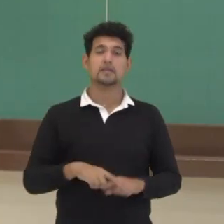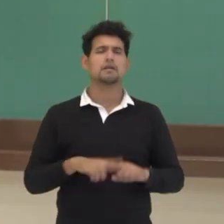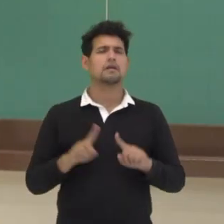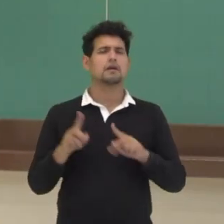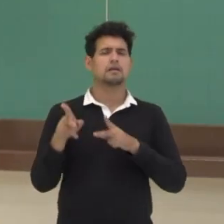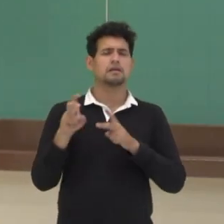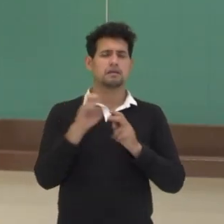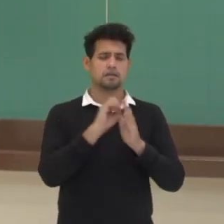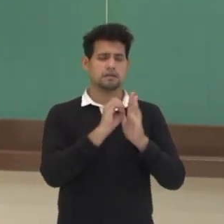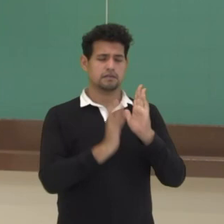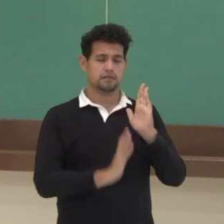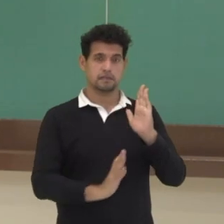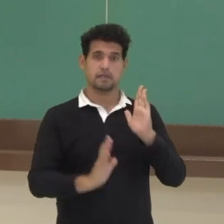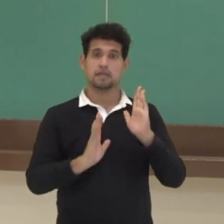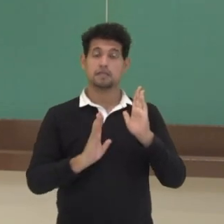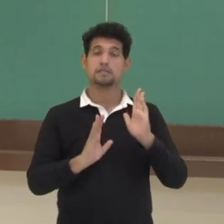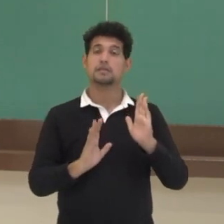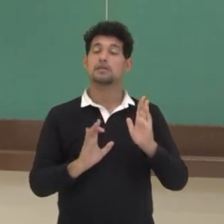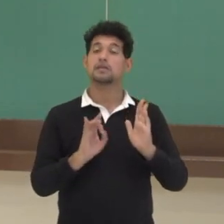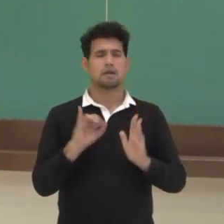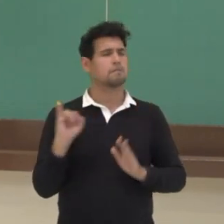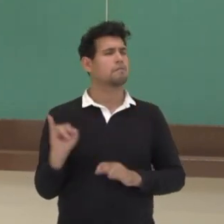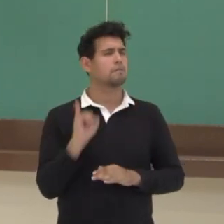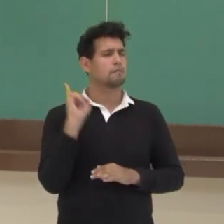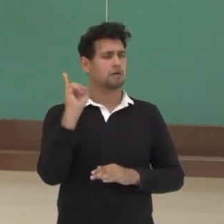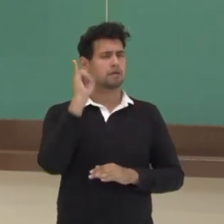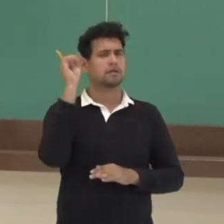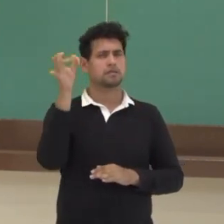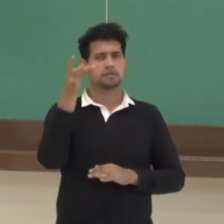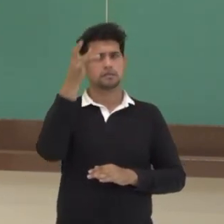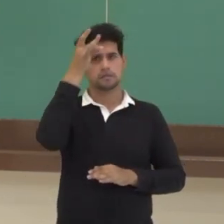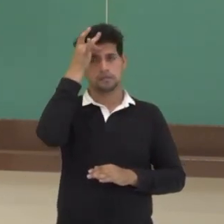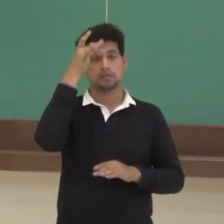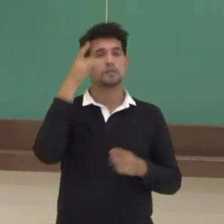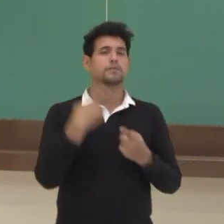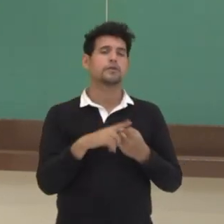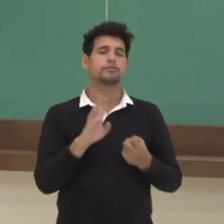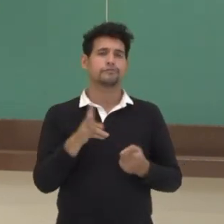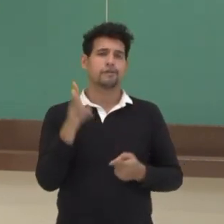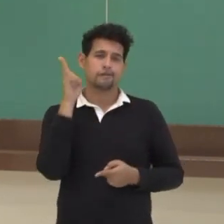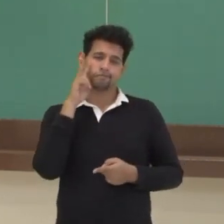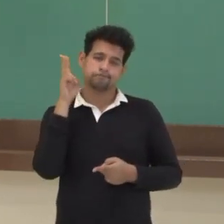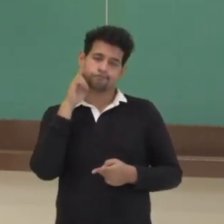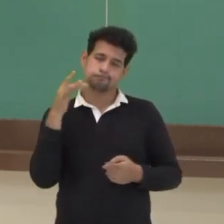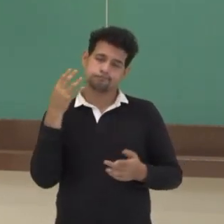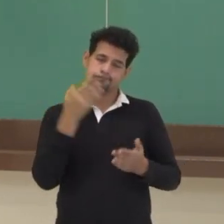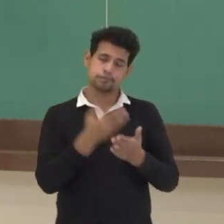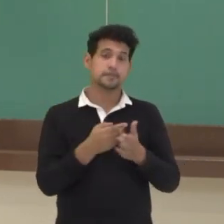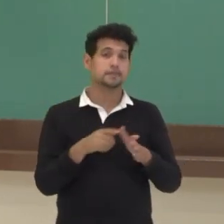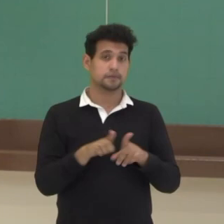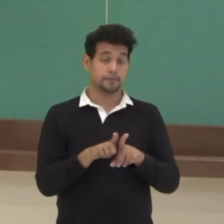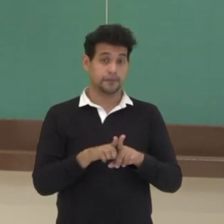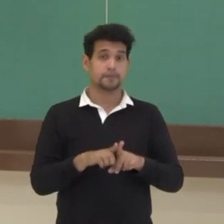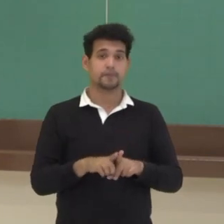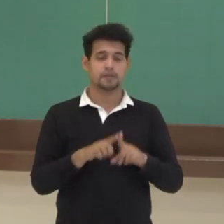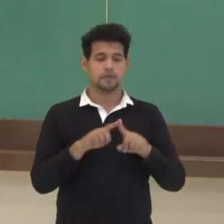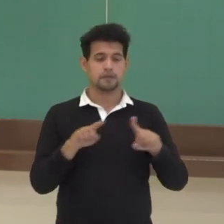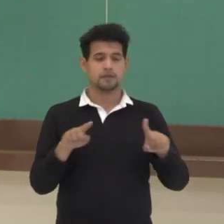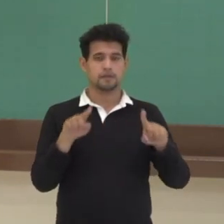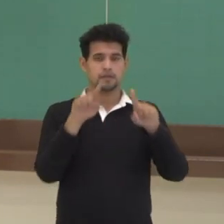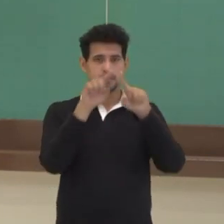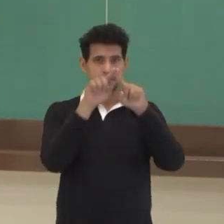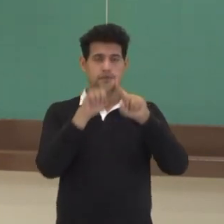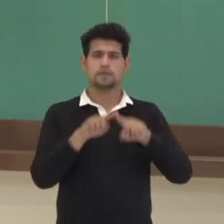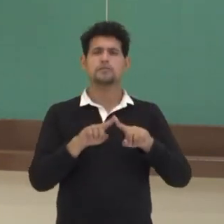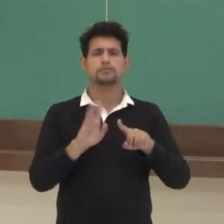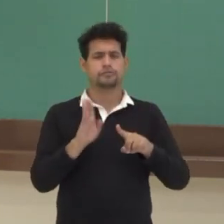esse exercício, ele é super importante porque eu relembrei a área do triângulo, certo?